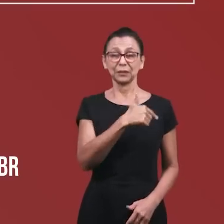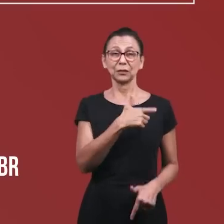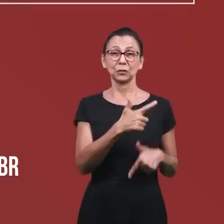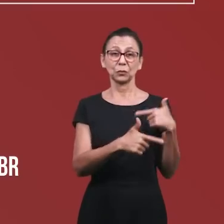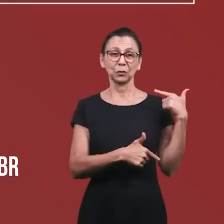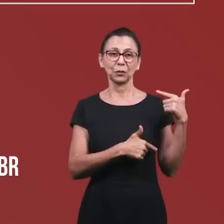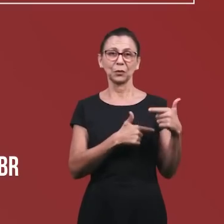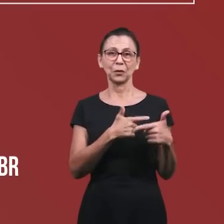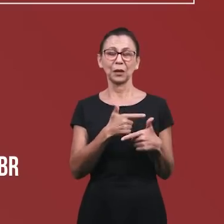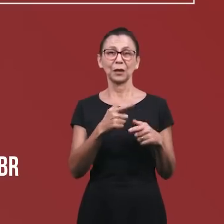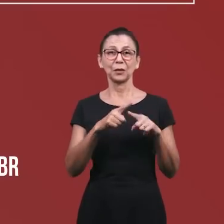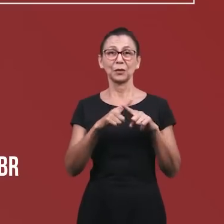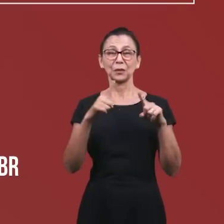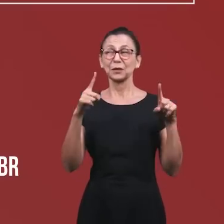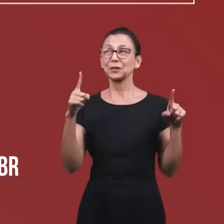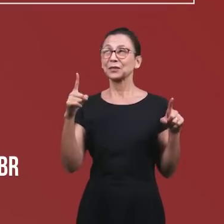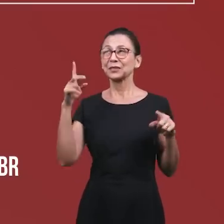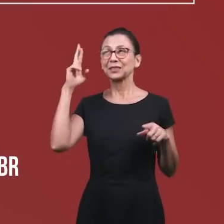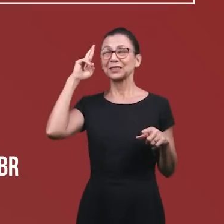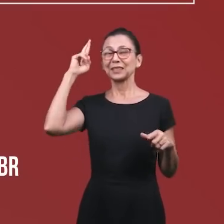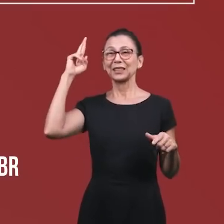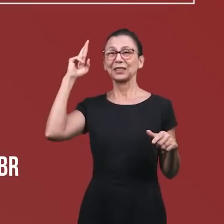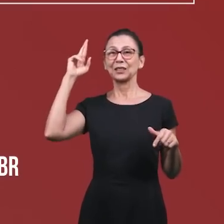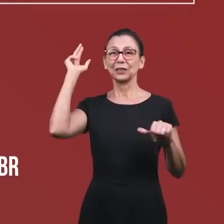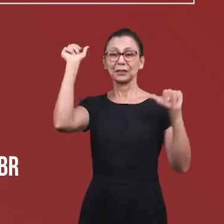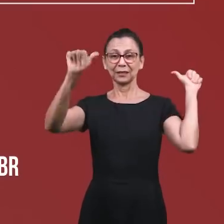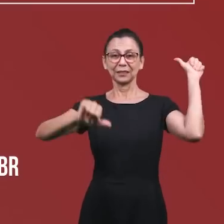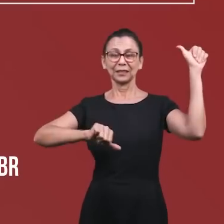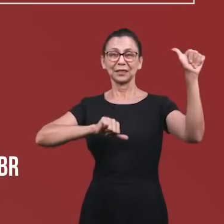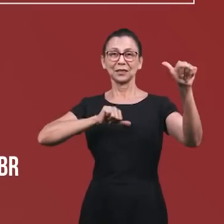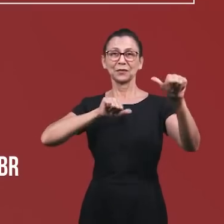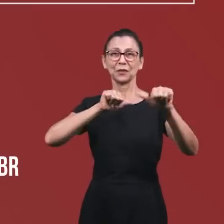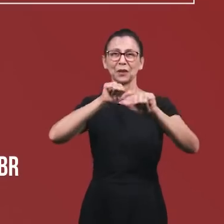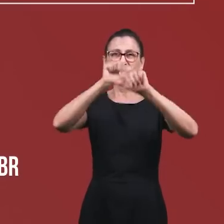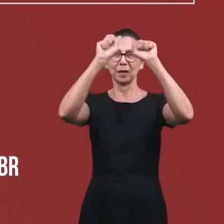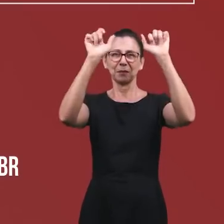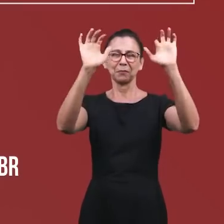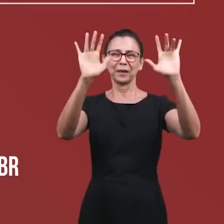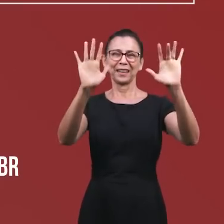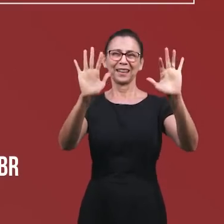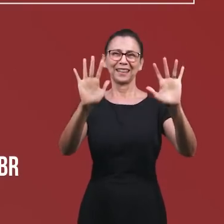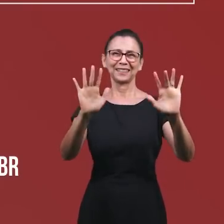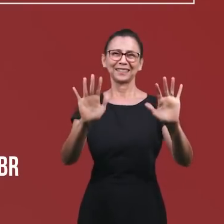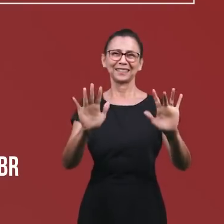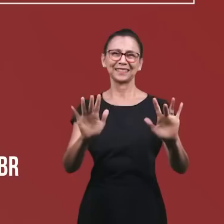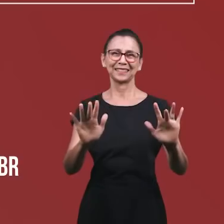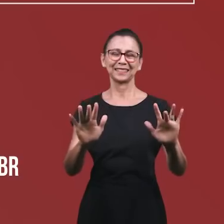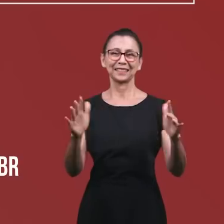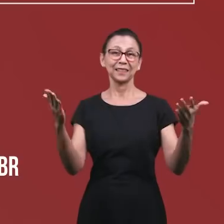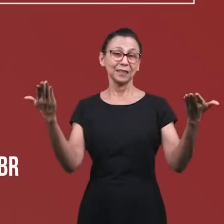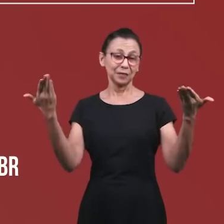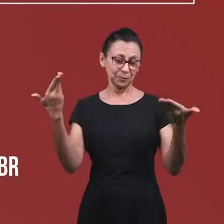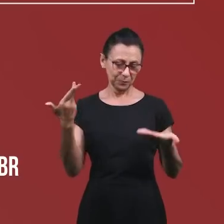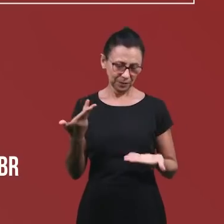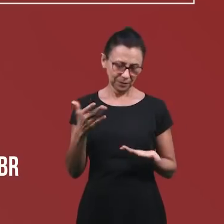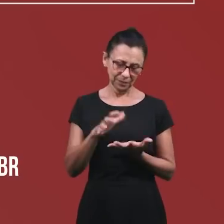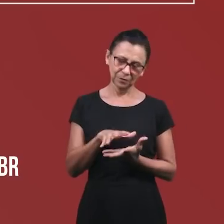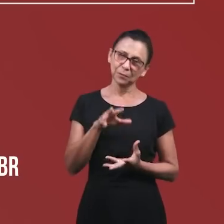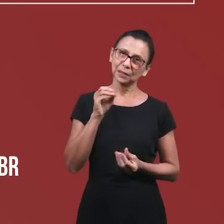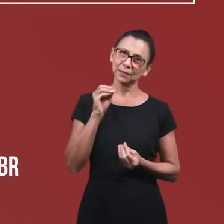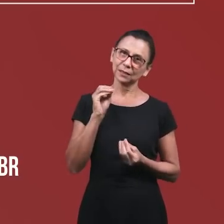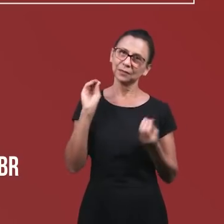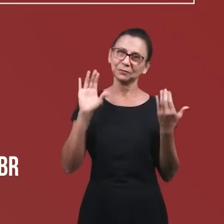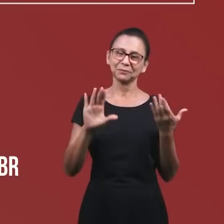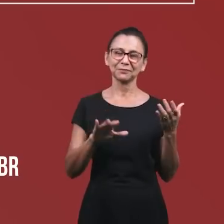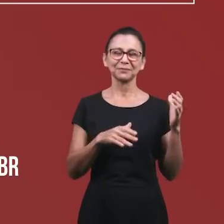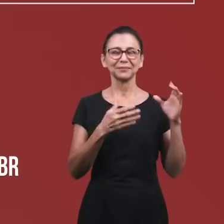transformará. Em mananciais de águas minha vida